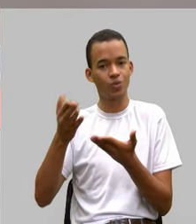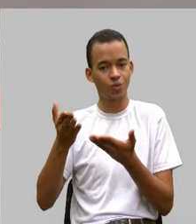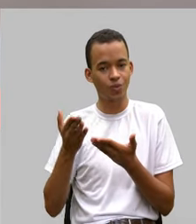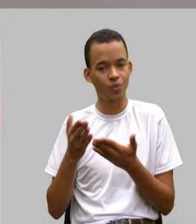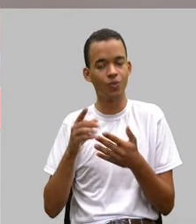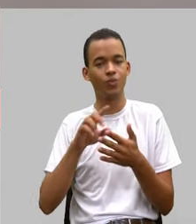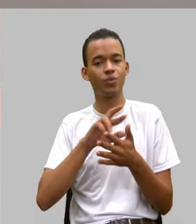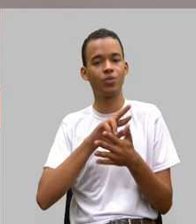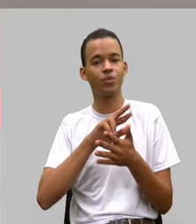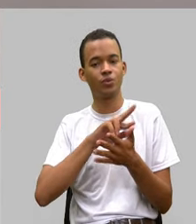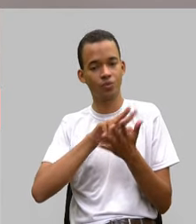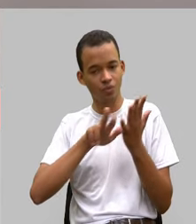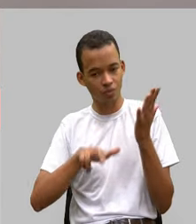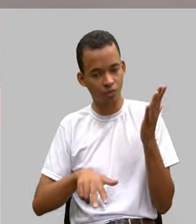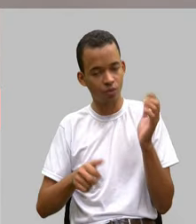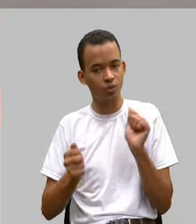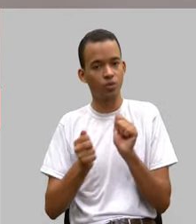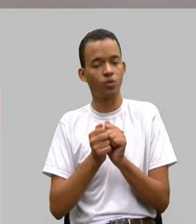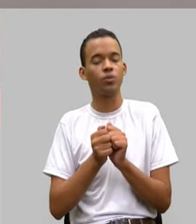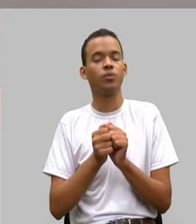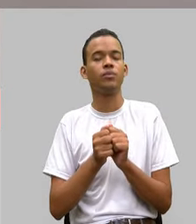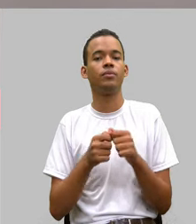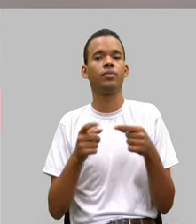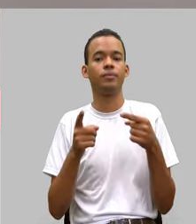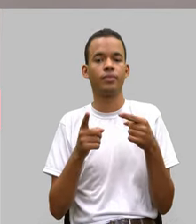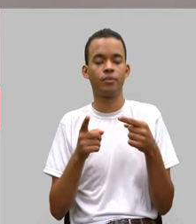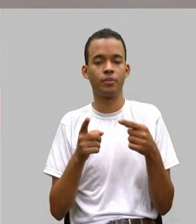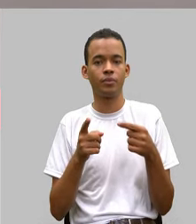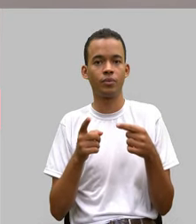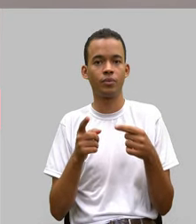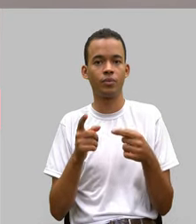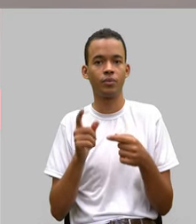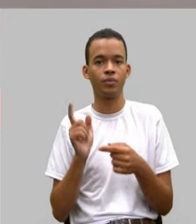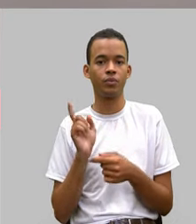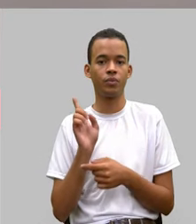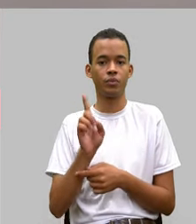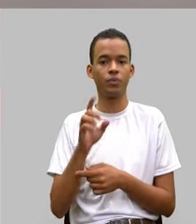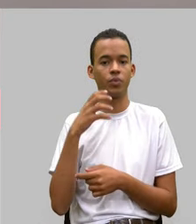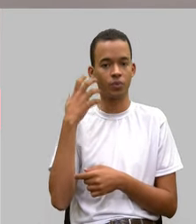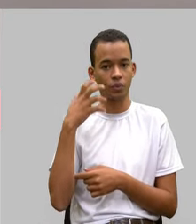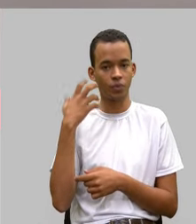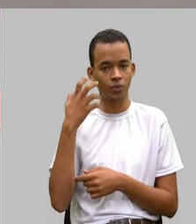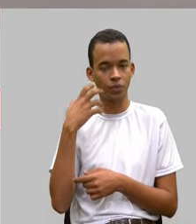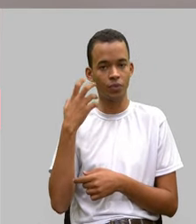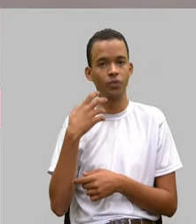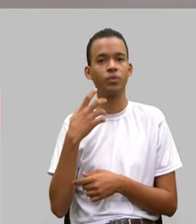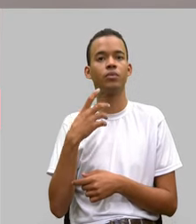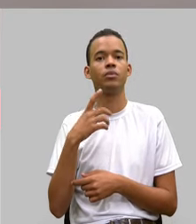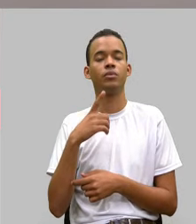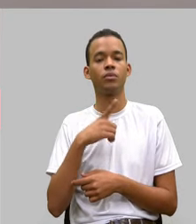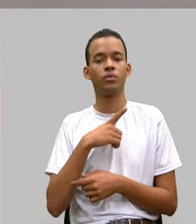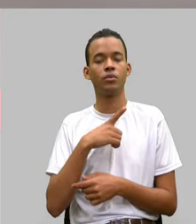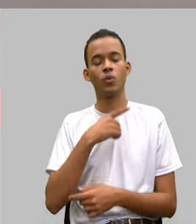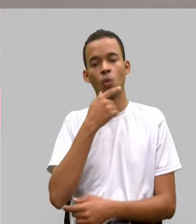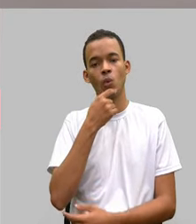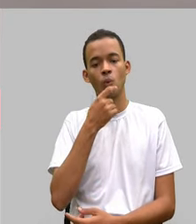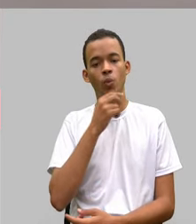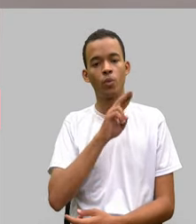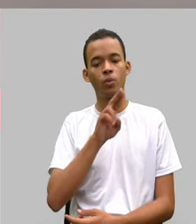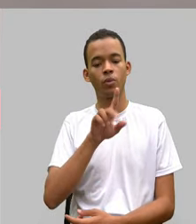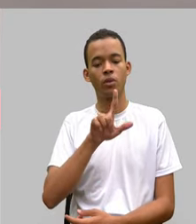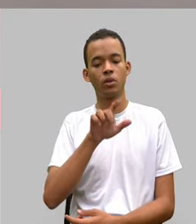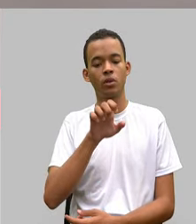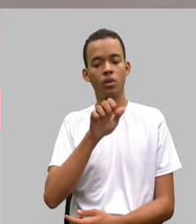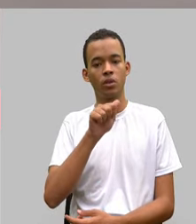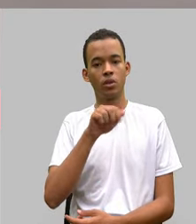seguintes convidados como expositores convidamos Leandro Cruz Ramires da